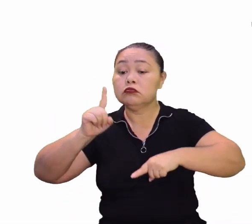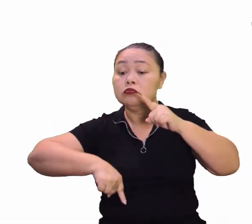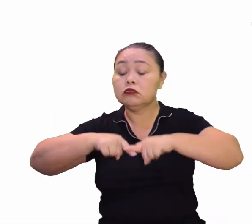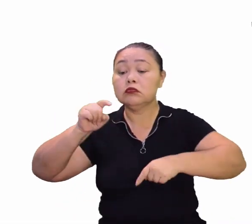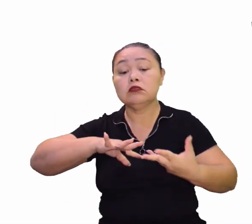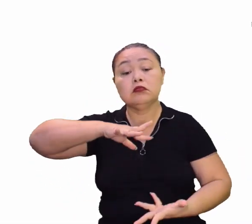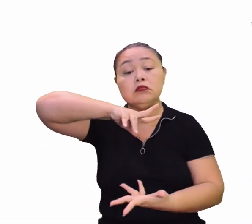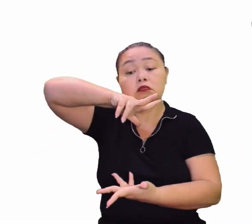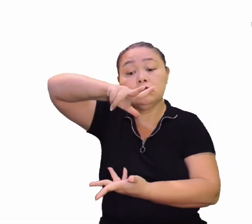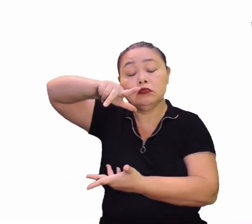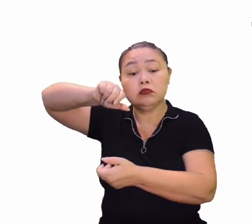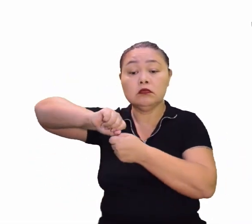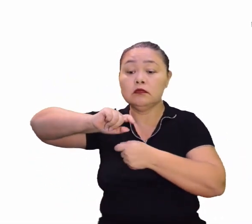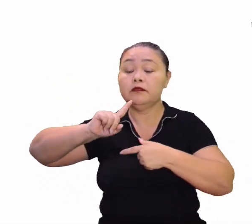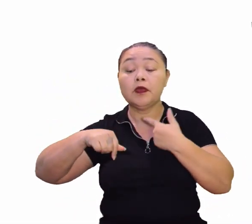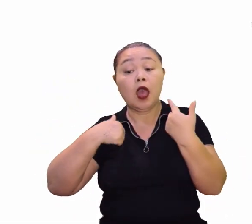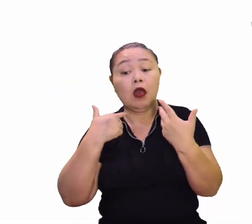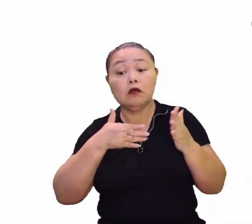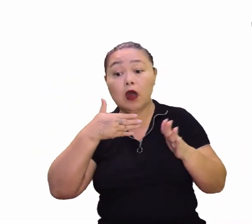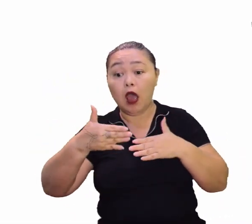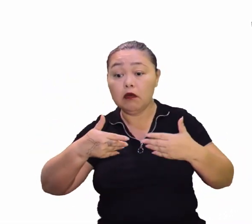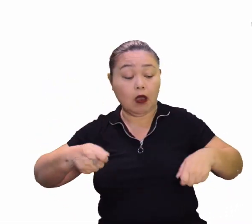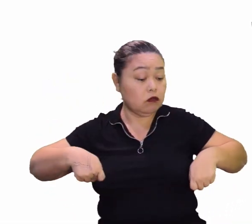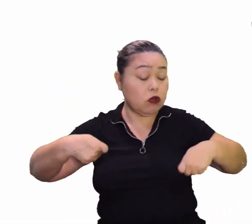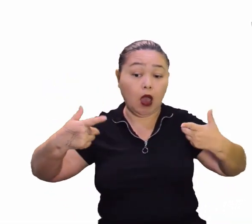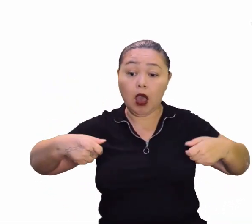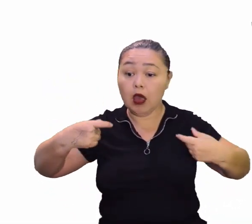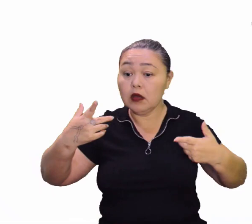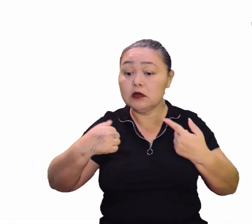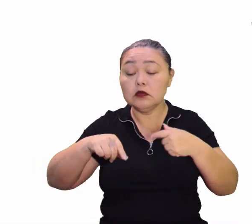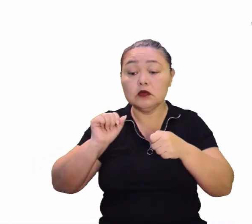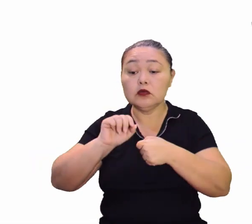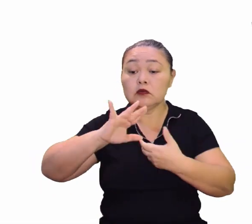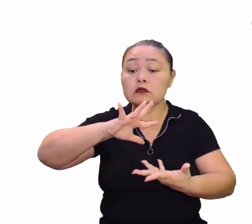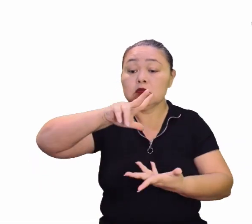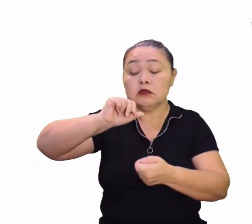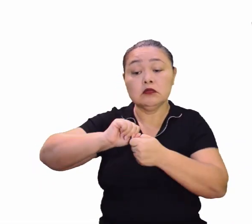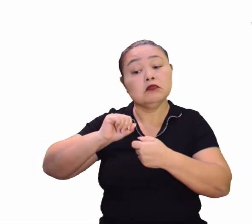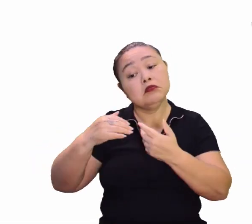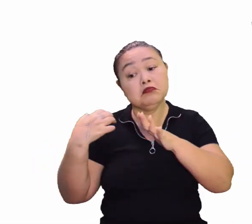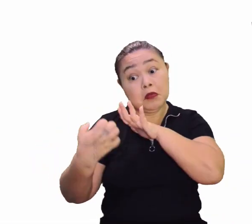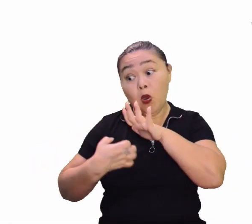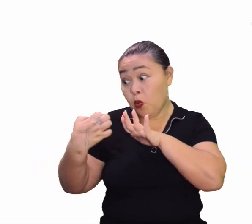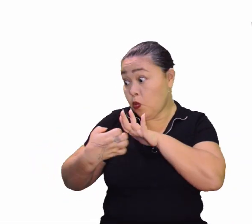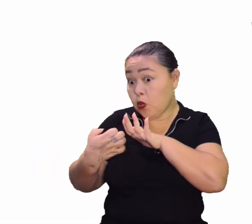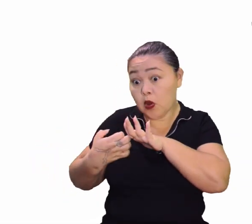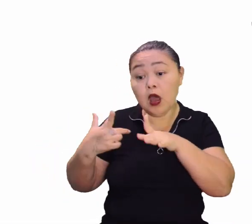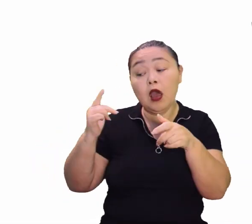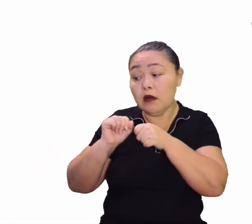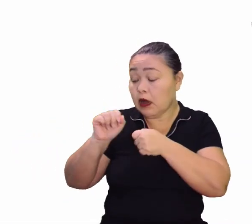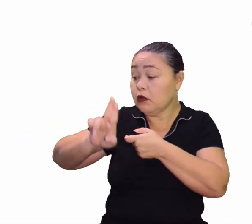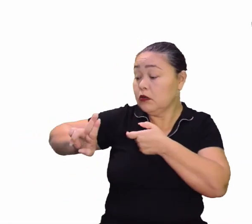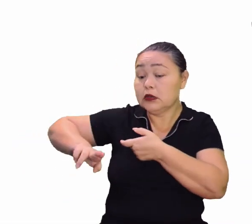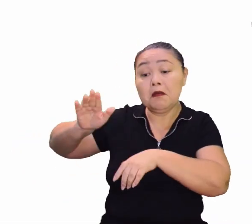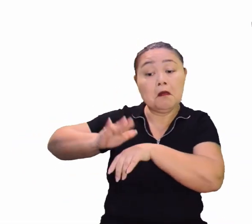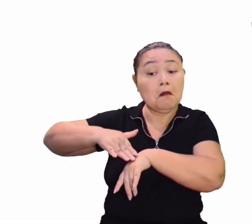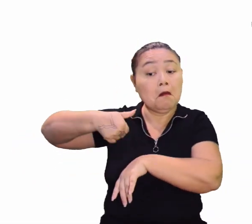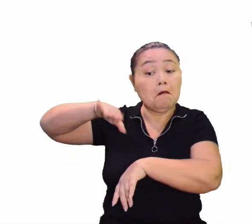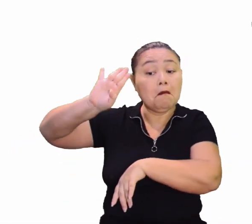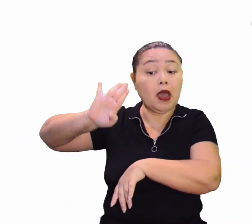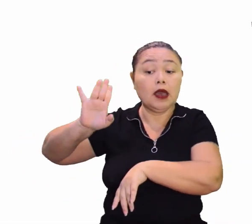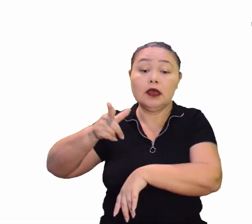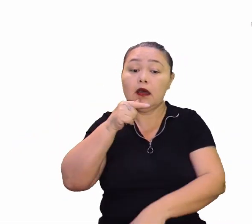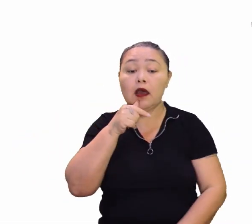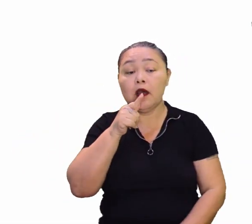Ou seja, essa fase de autoconsumismo no mundo, obviamente que a indústria vai consumir muita água, né? Muito bem.